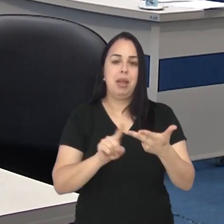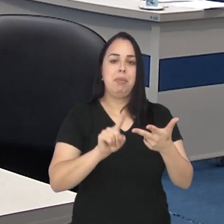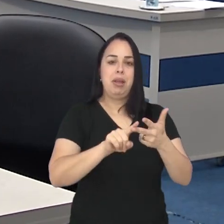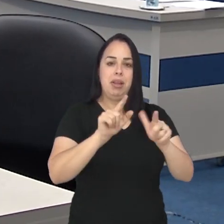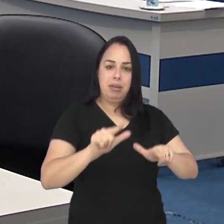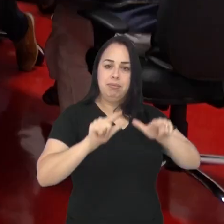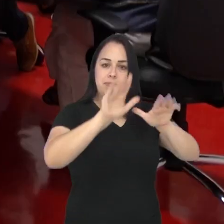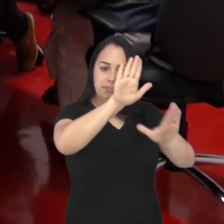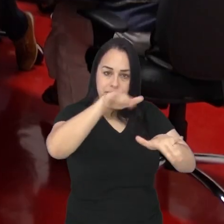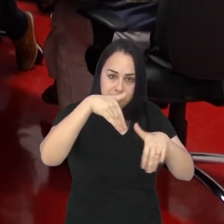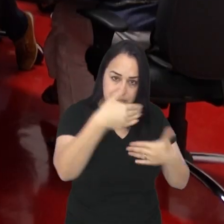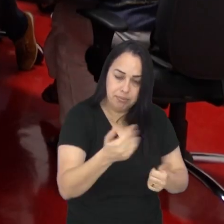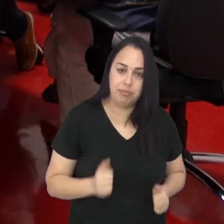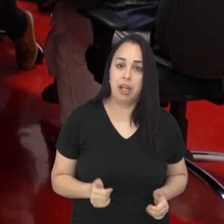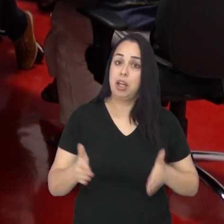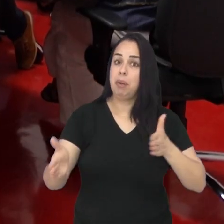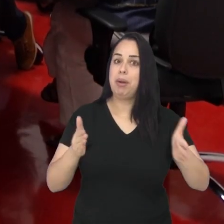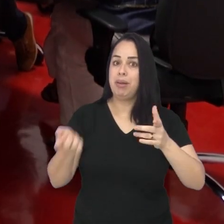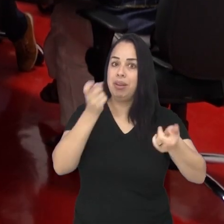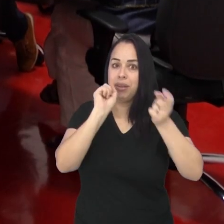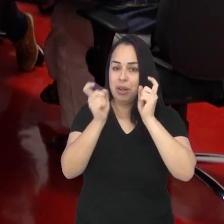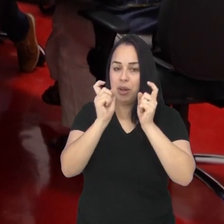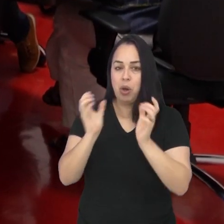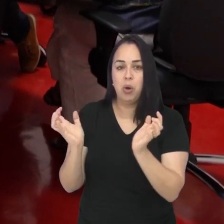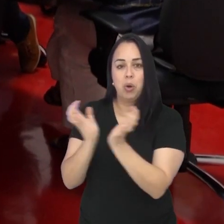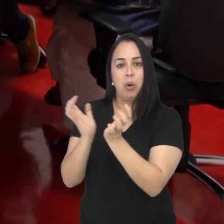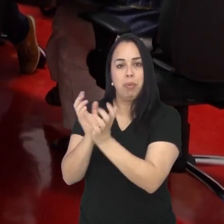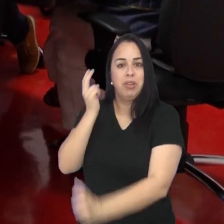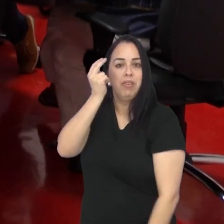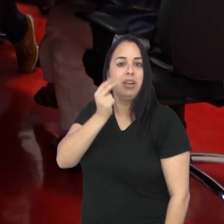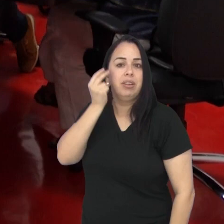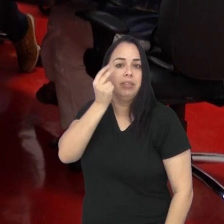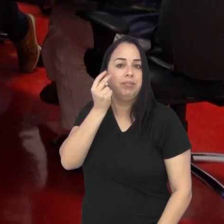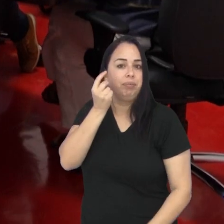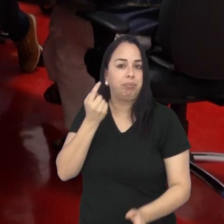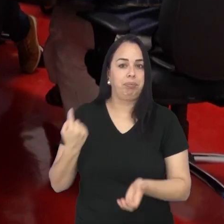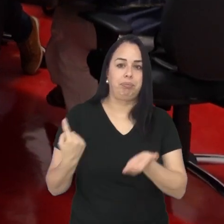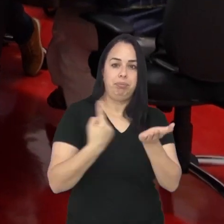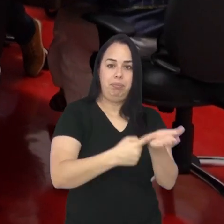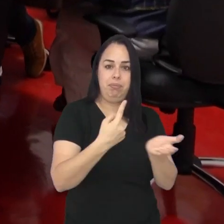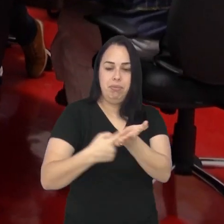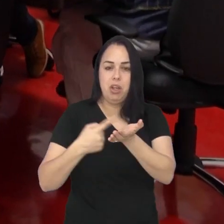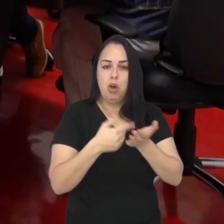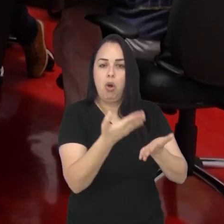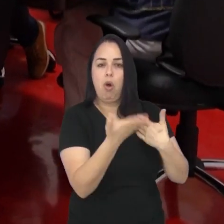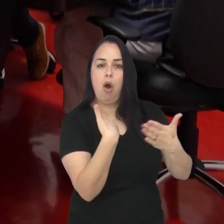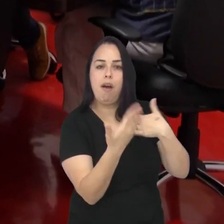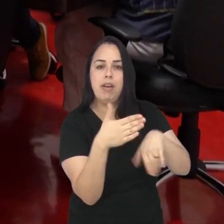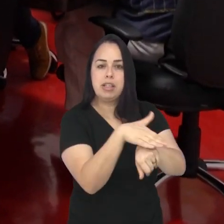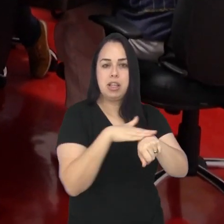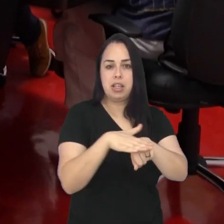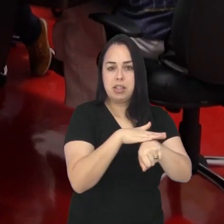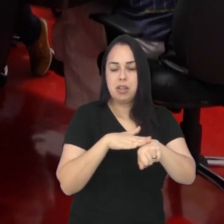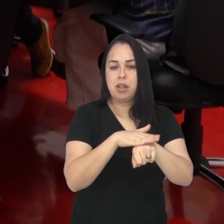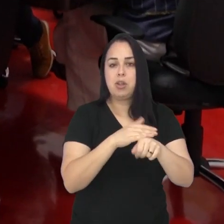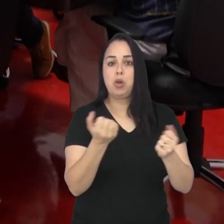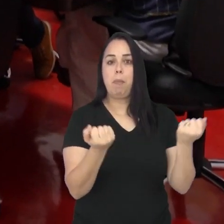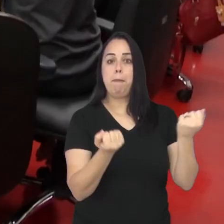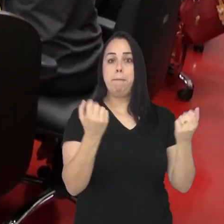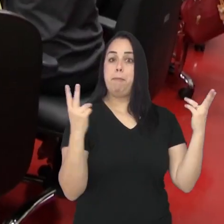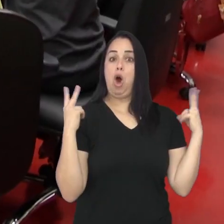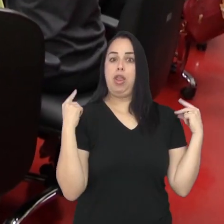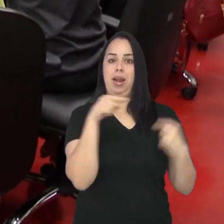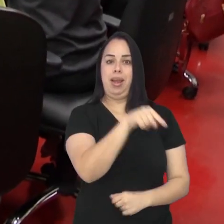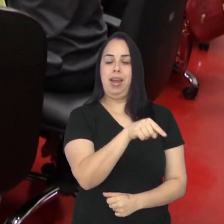de honrarias. Ainda durante a sessão, um grupo de vereadores se reuniu com motoristas e coletores da empresa Beta